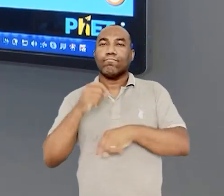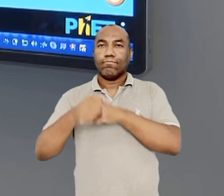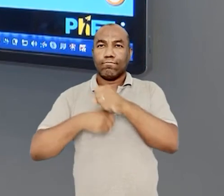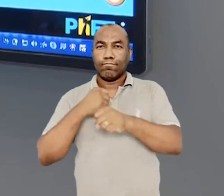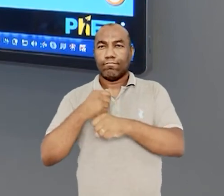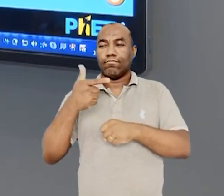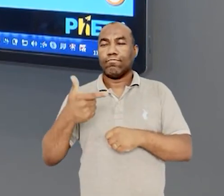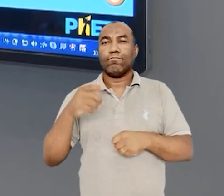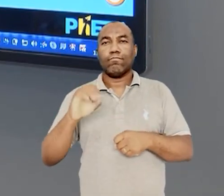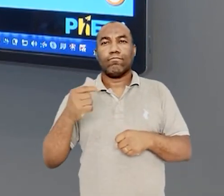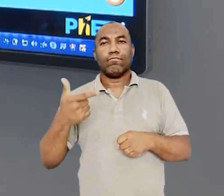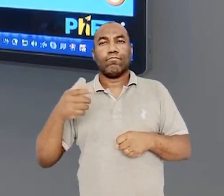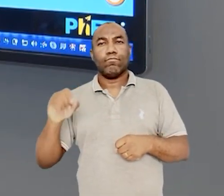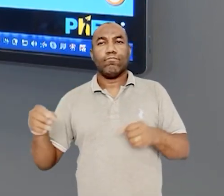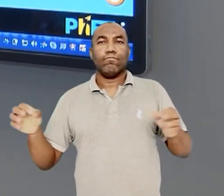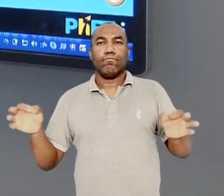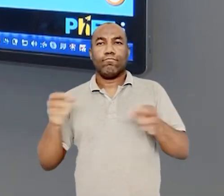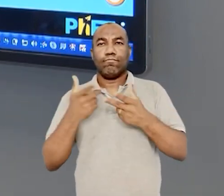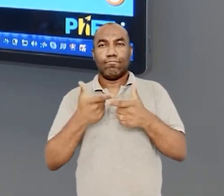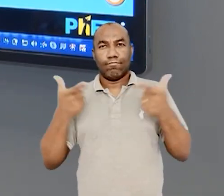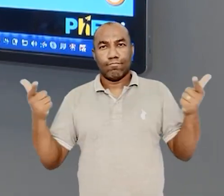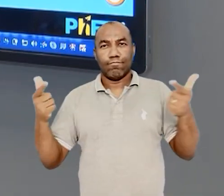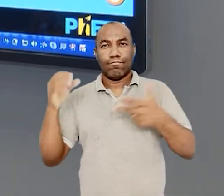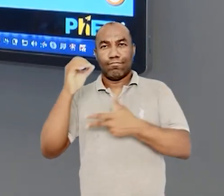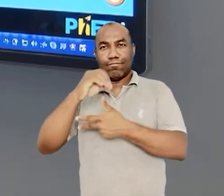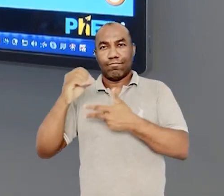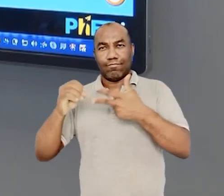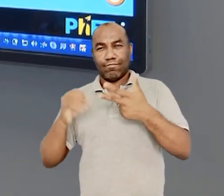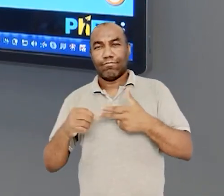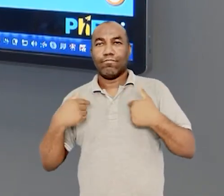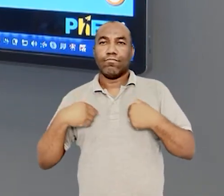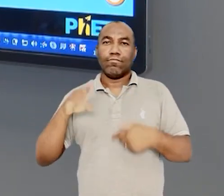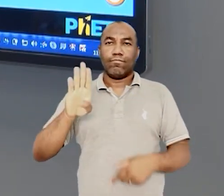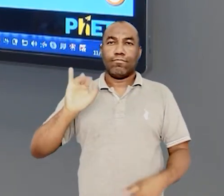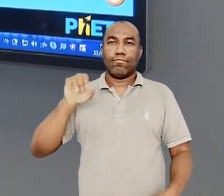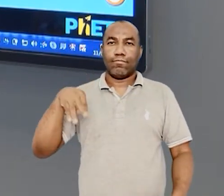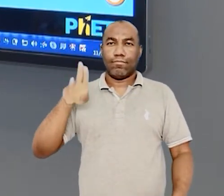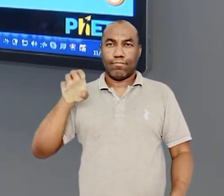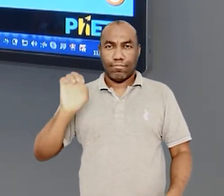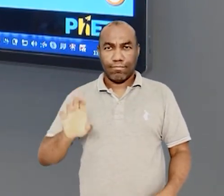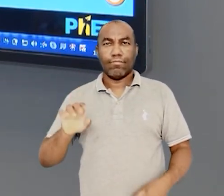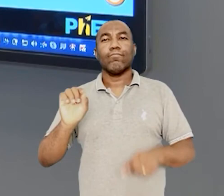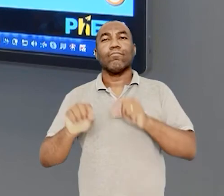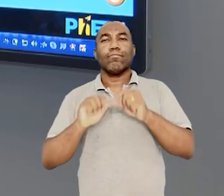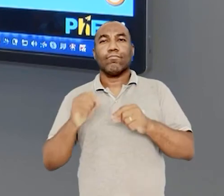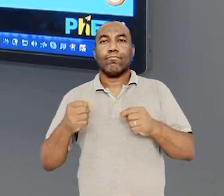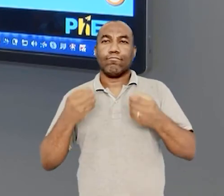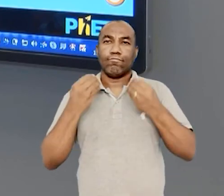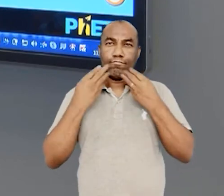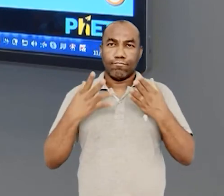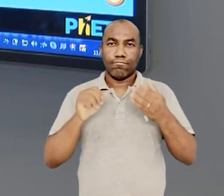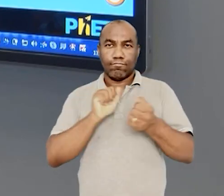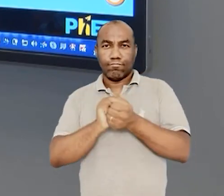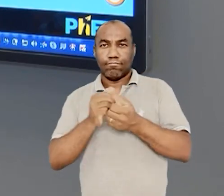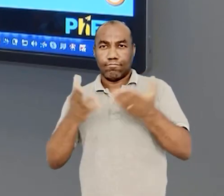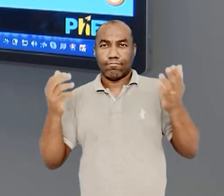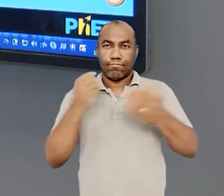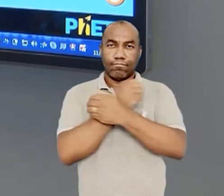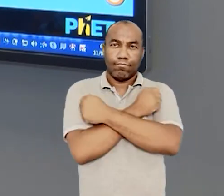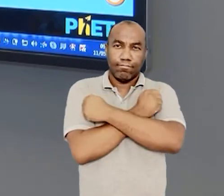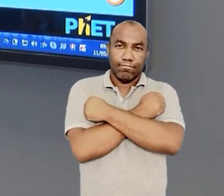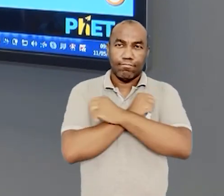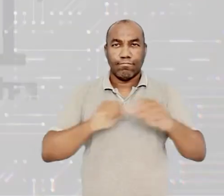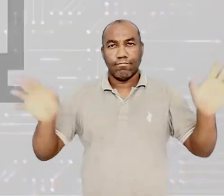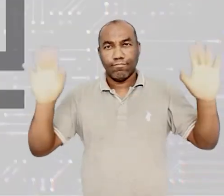em 2020 no seu Exame Nacional do Ensino Médio. Eu sou de Bene, estou aqui com vocês, ok? Grande abraço!